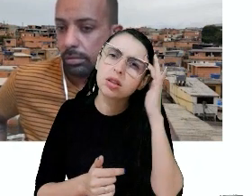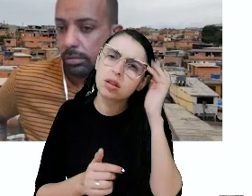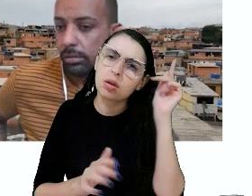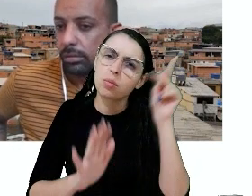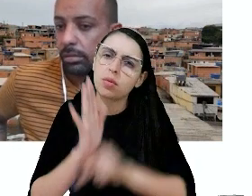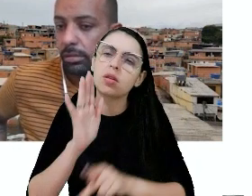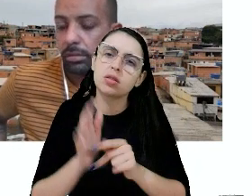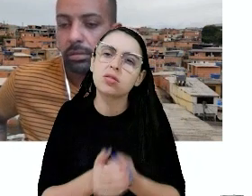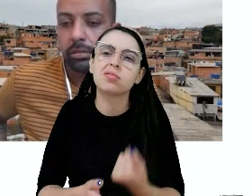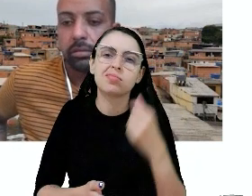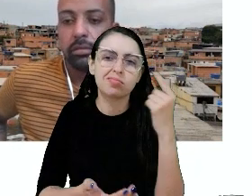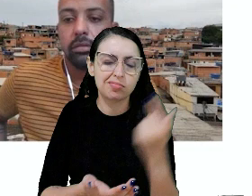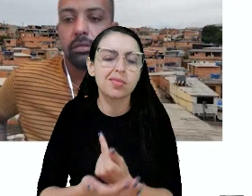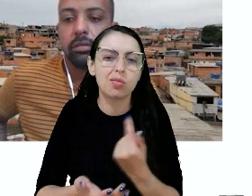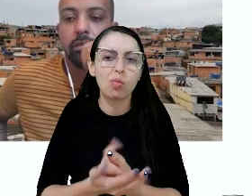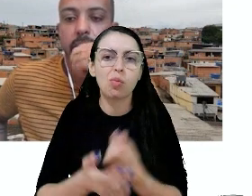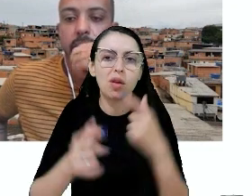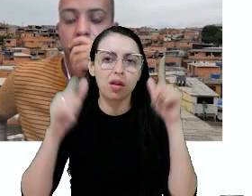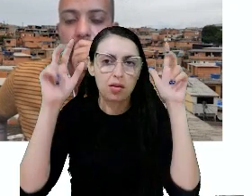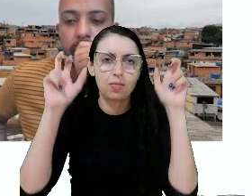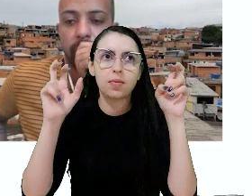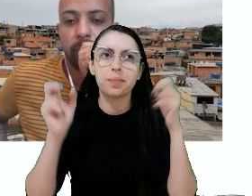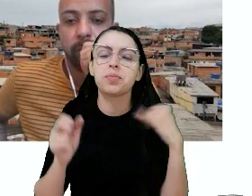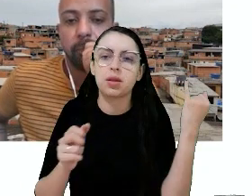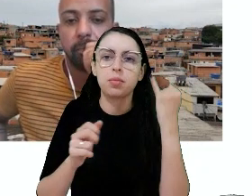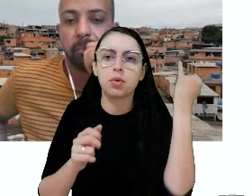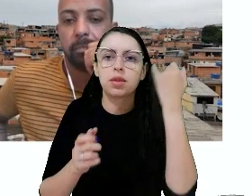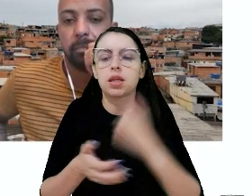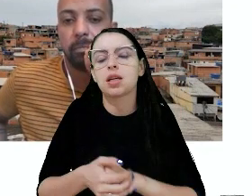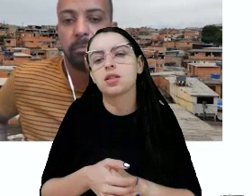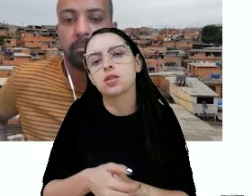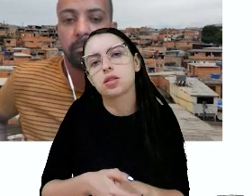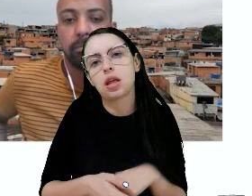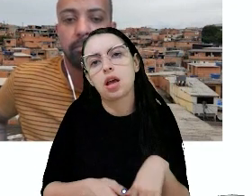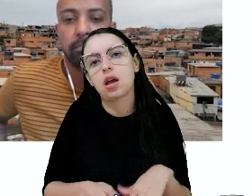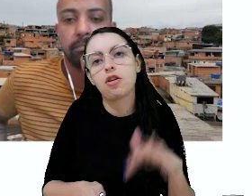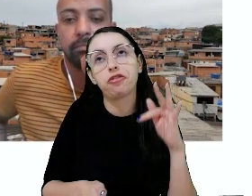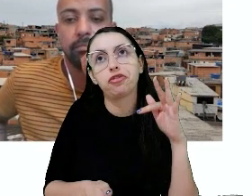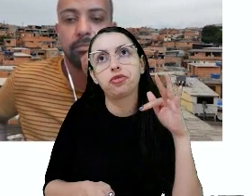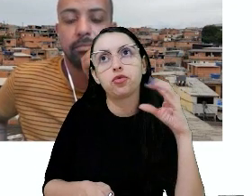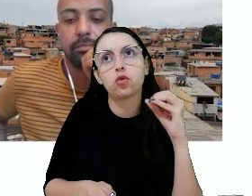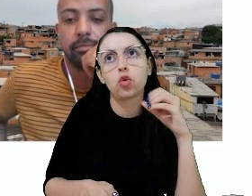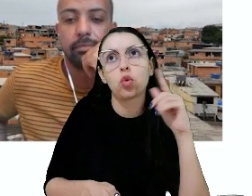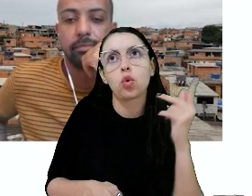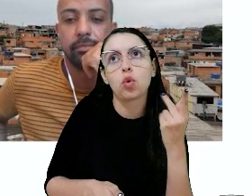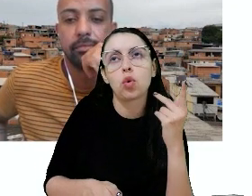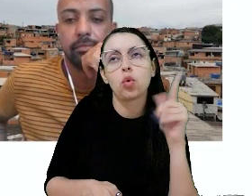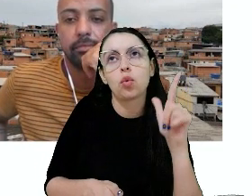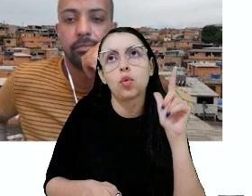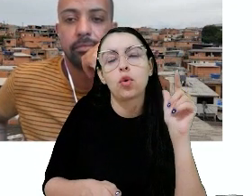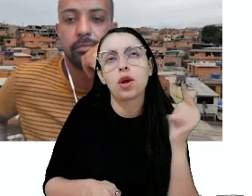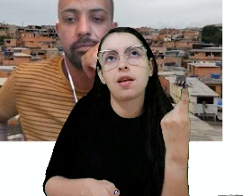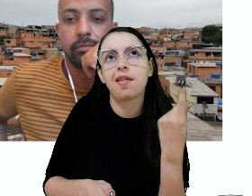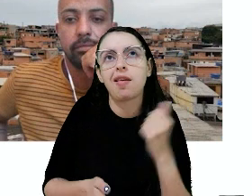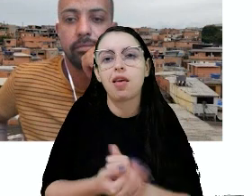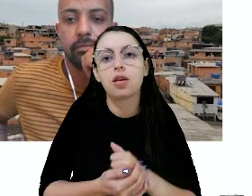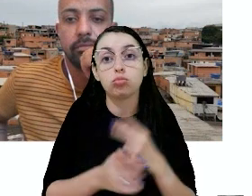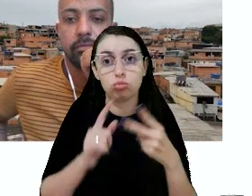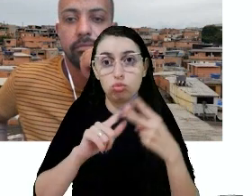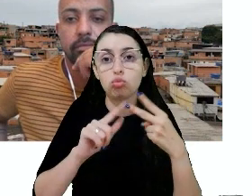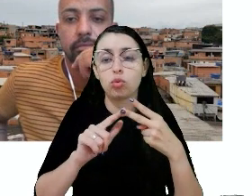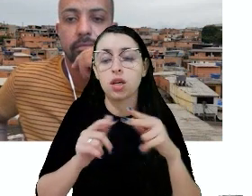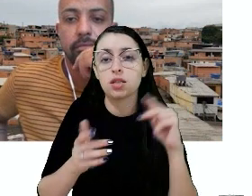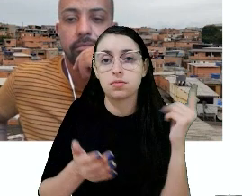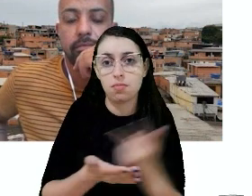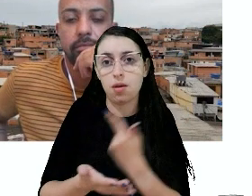rendeu uma matéria muito, muito interessante na Folha, feita em 2 páginas. O